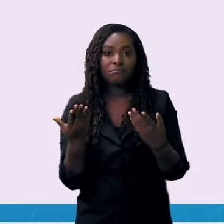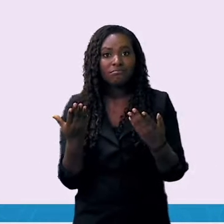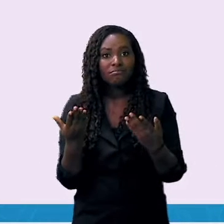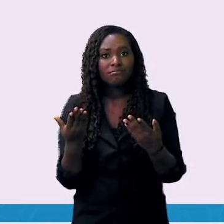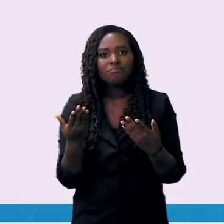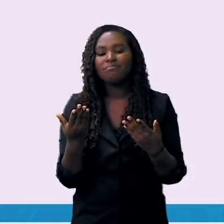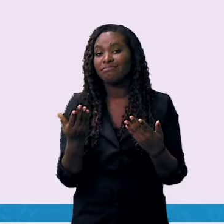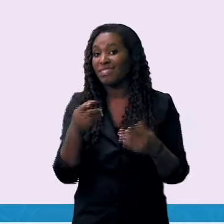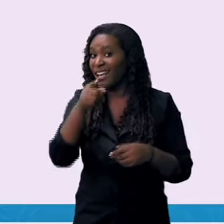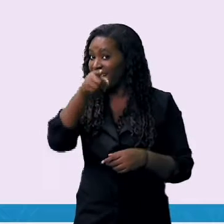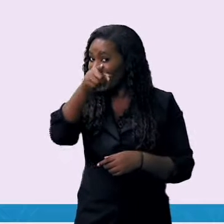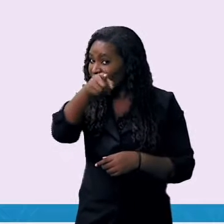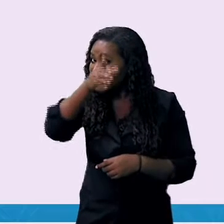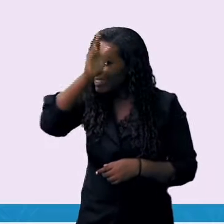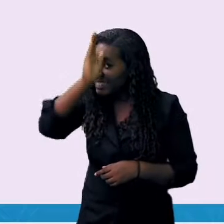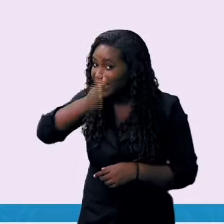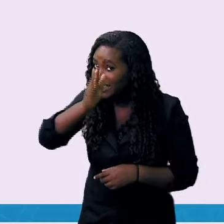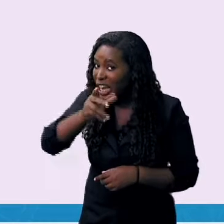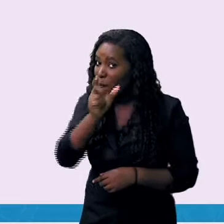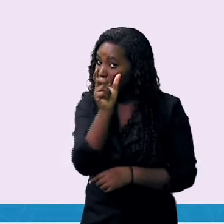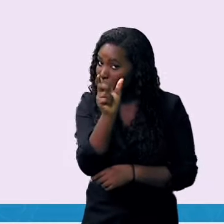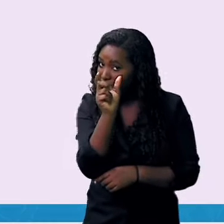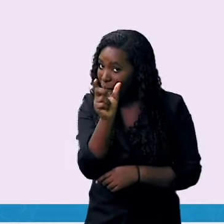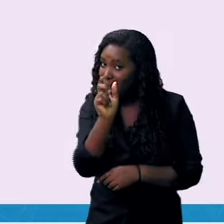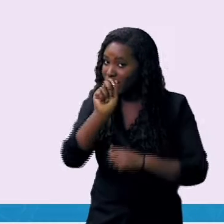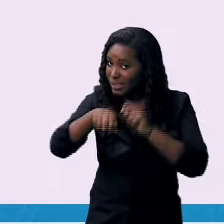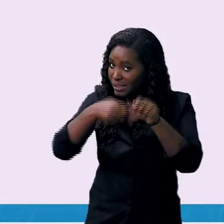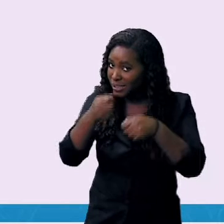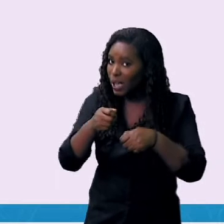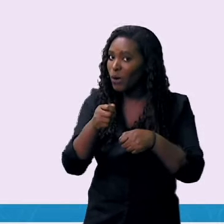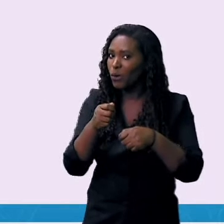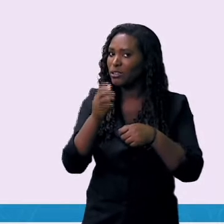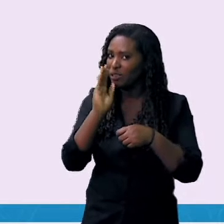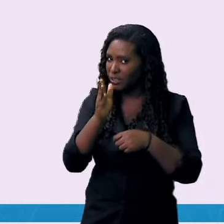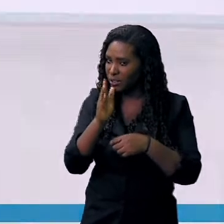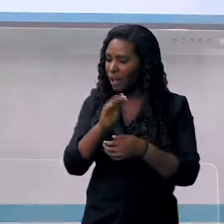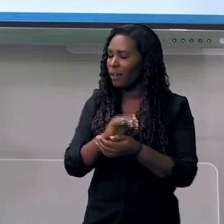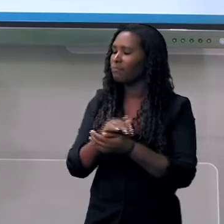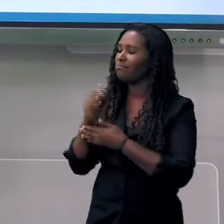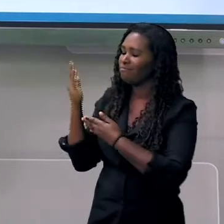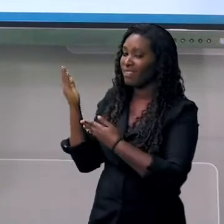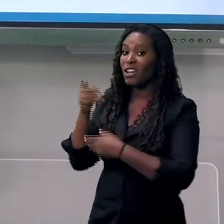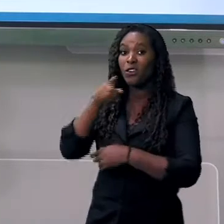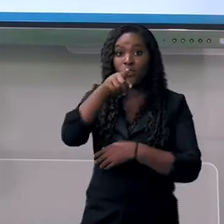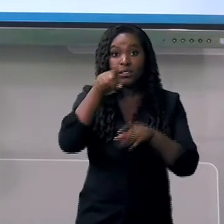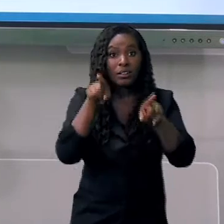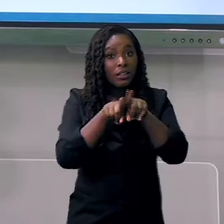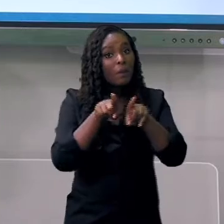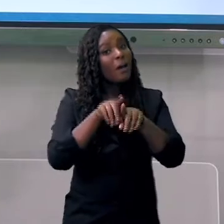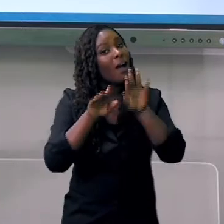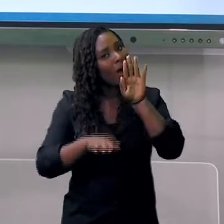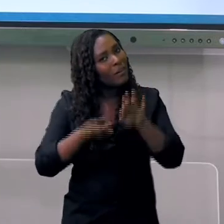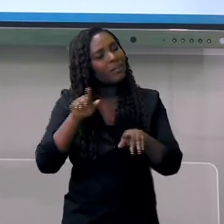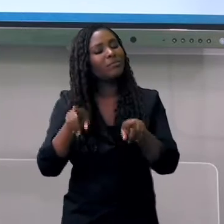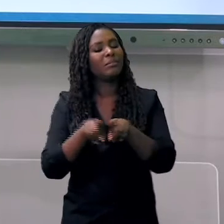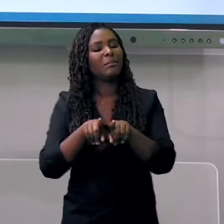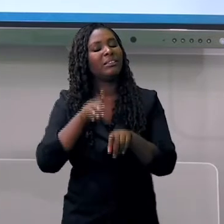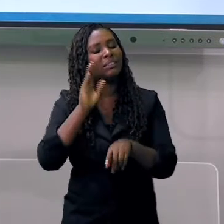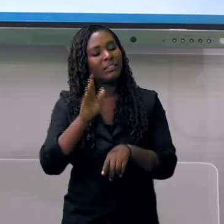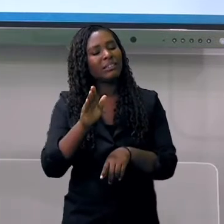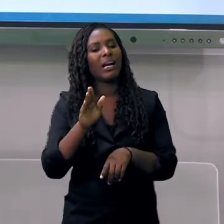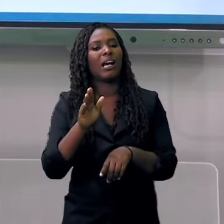Temos certeza que você já ouviu e muitas vezes você pode até ter falado algumas frases e algumas